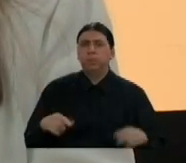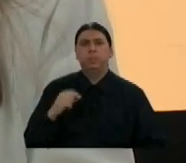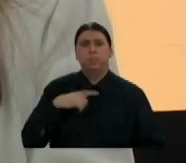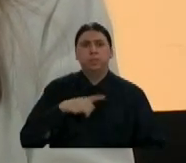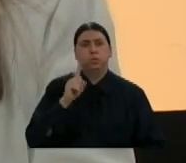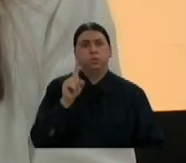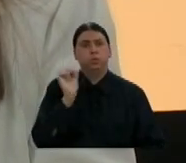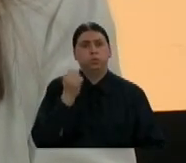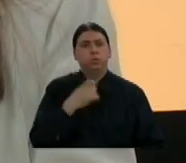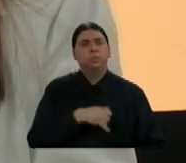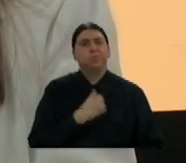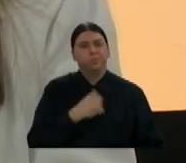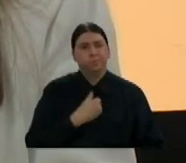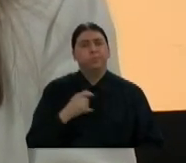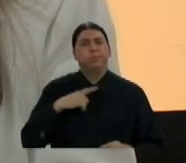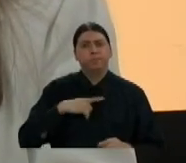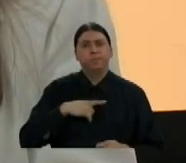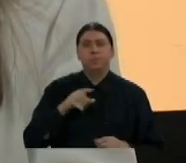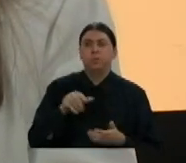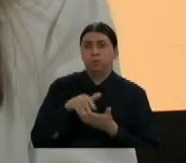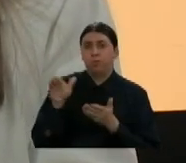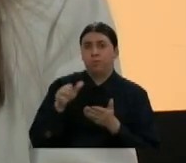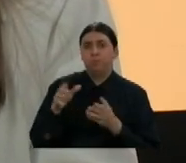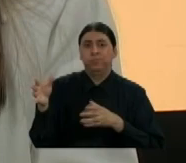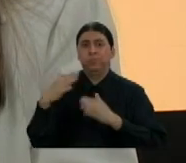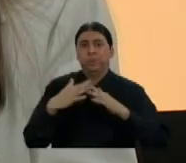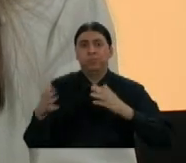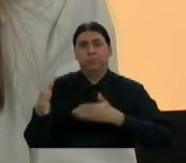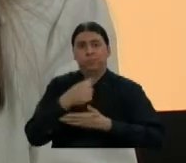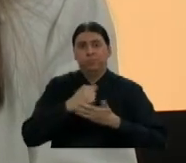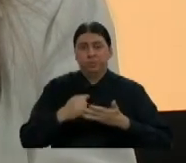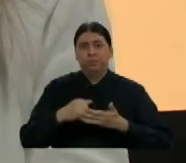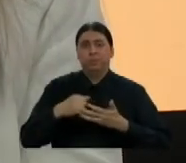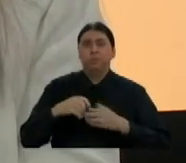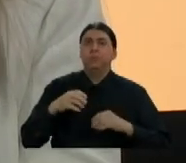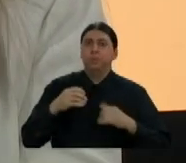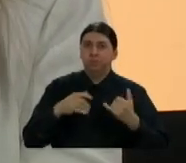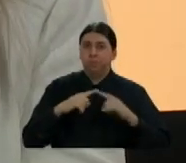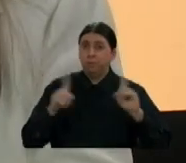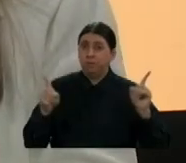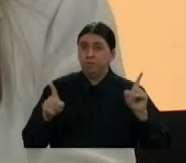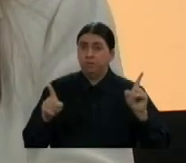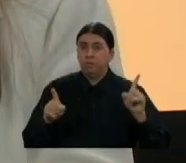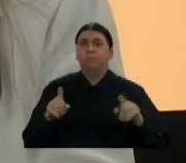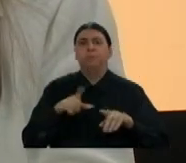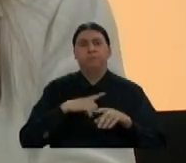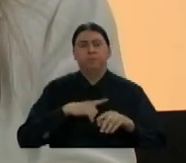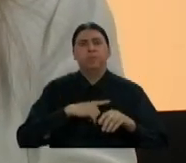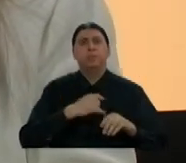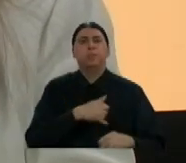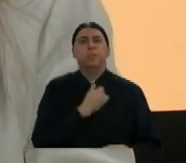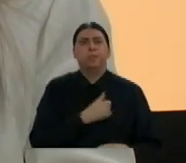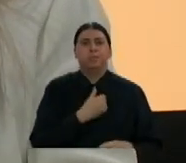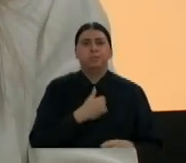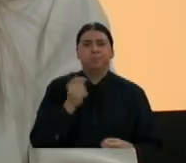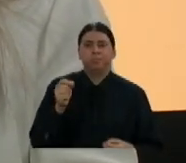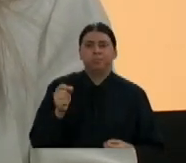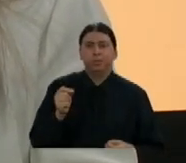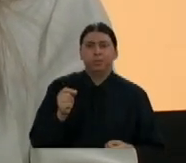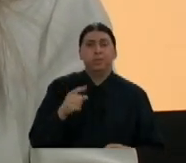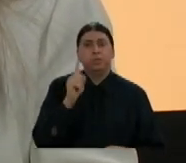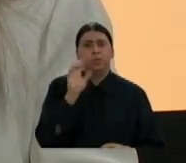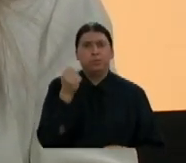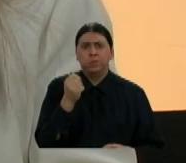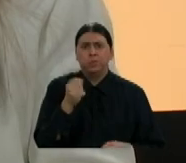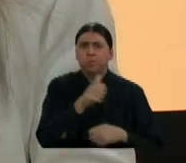alimento então se eles tenham cometido preservado completou 18 sites mas com baixa escolaridade sem estar adequadamente